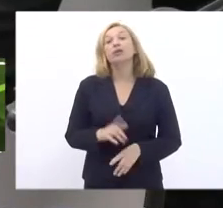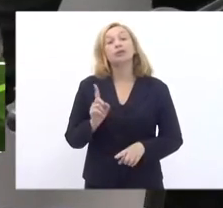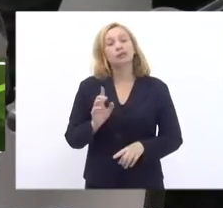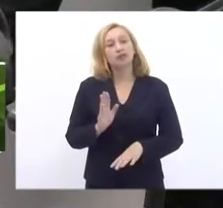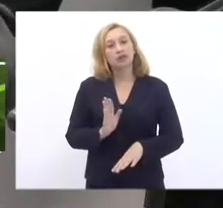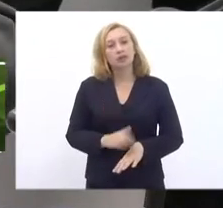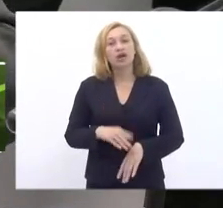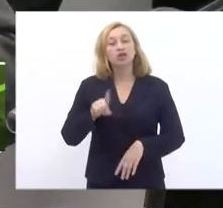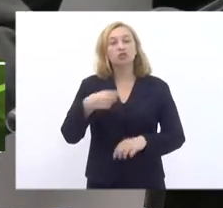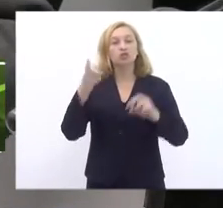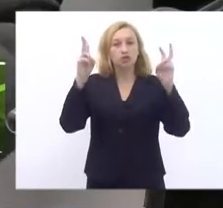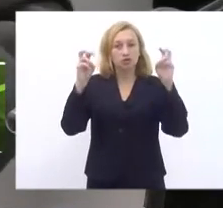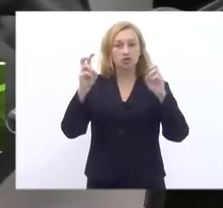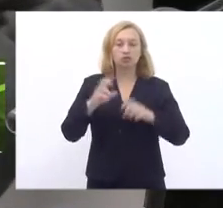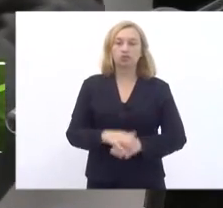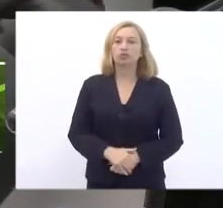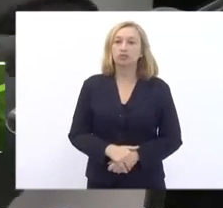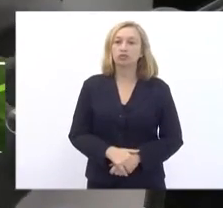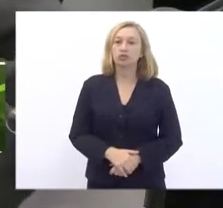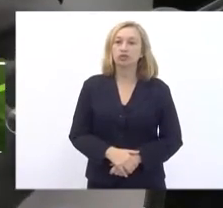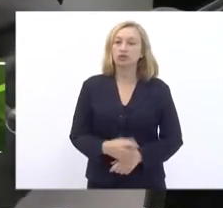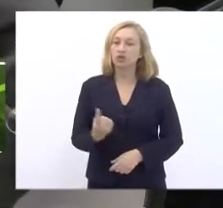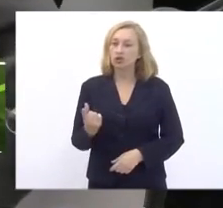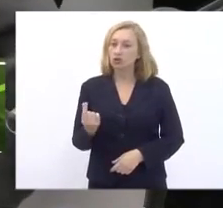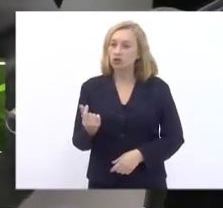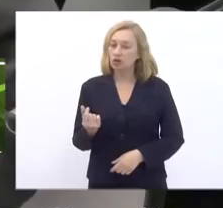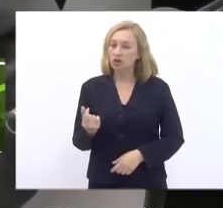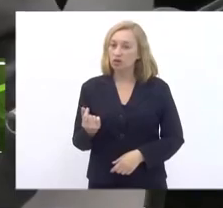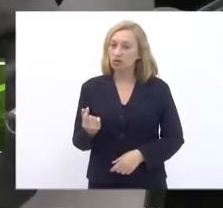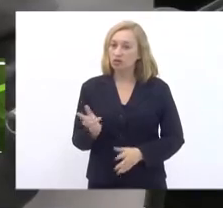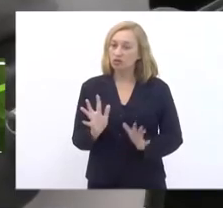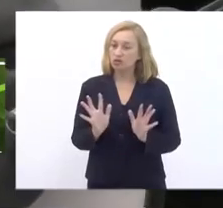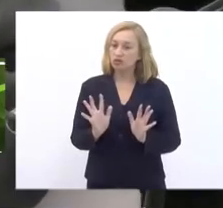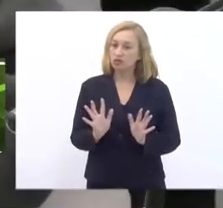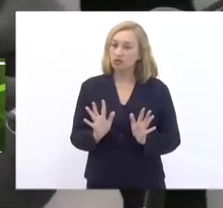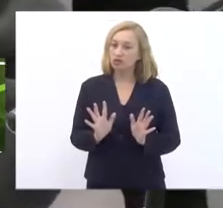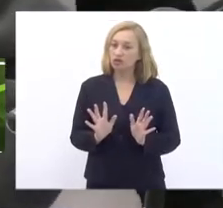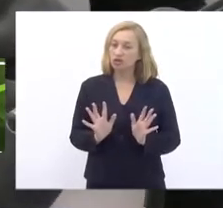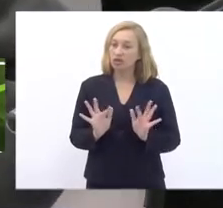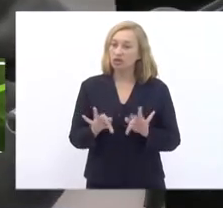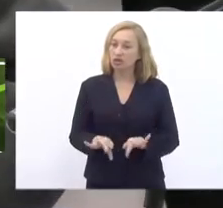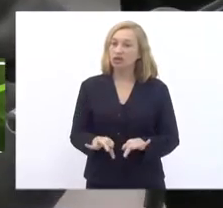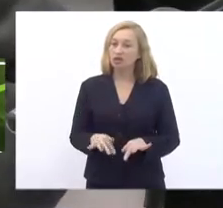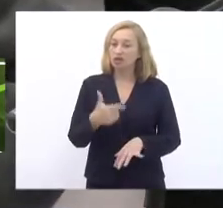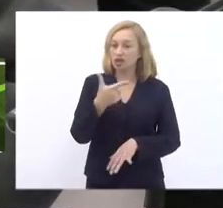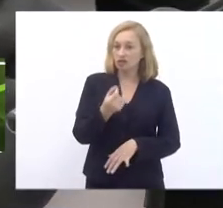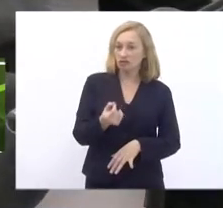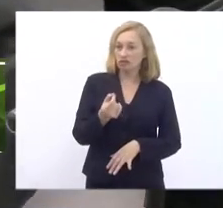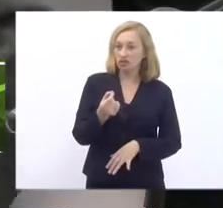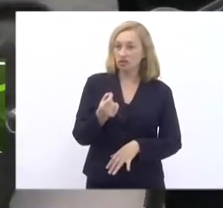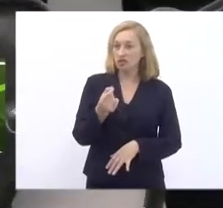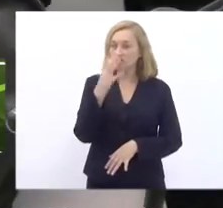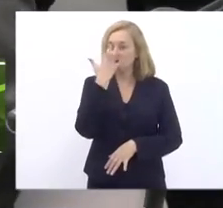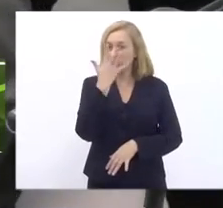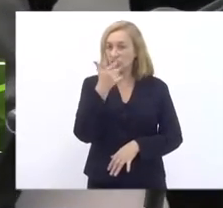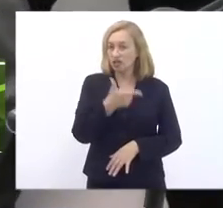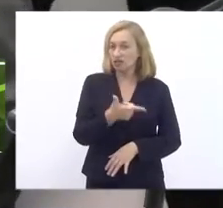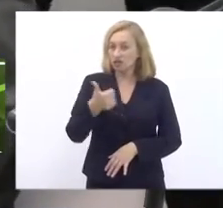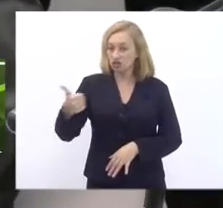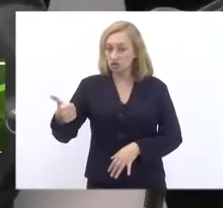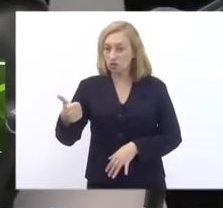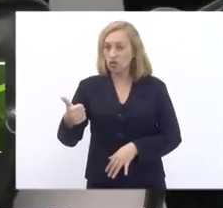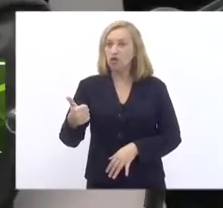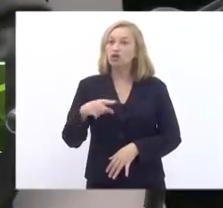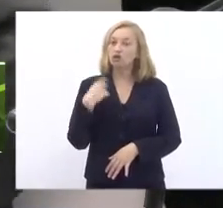uma questão. A tarifa venceu em 20 de fevereiro de 21. A gente já está